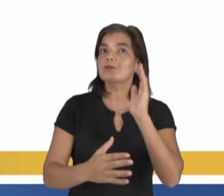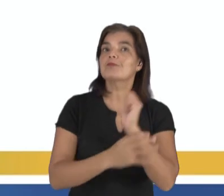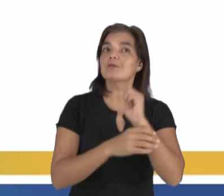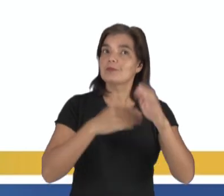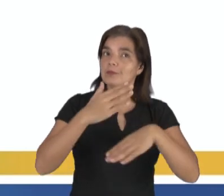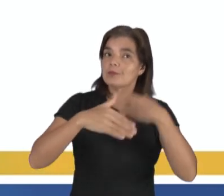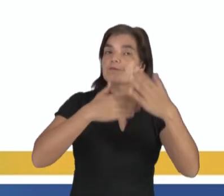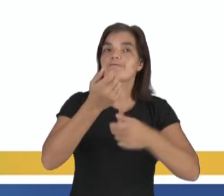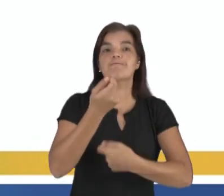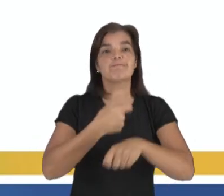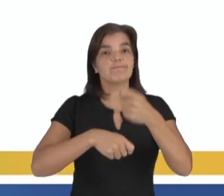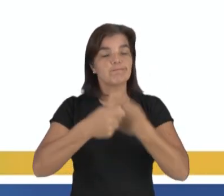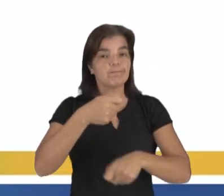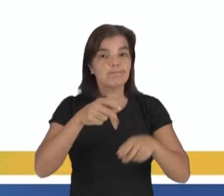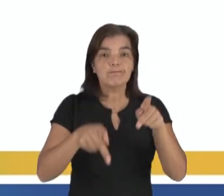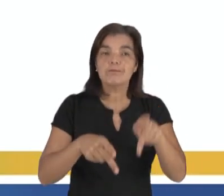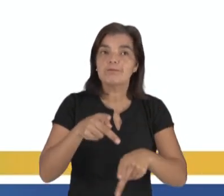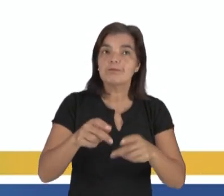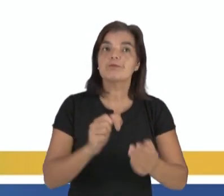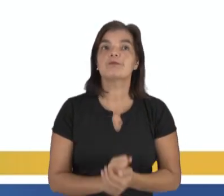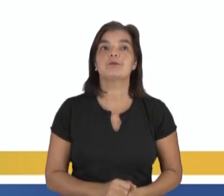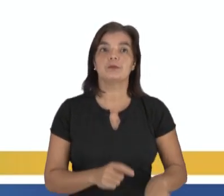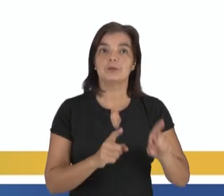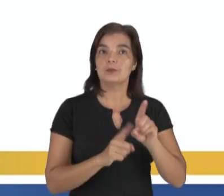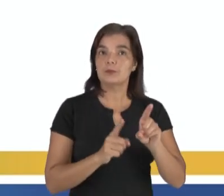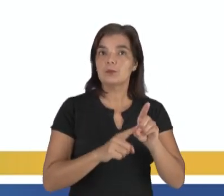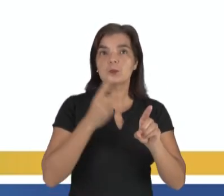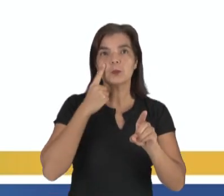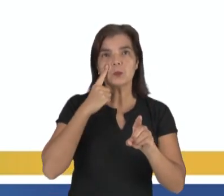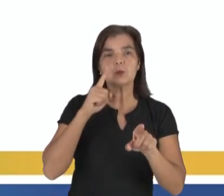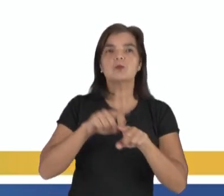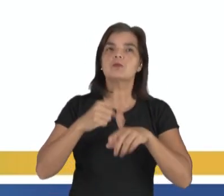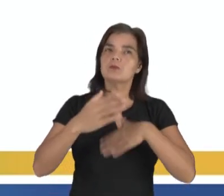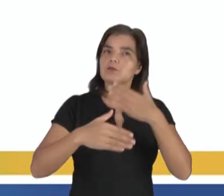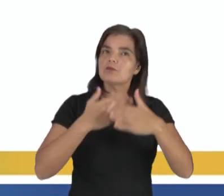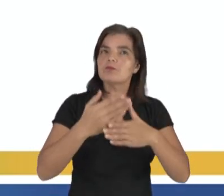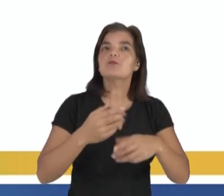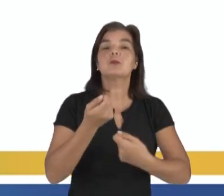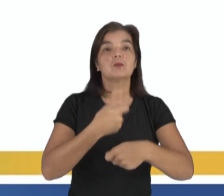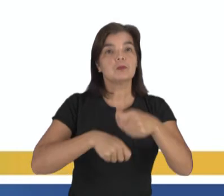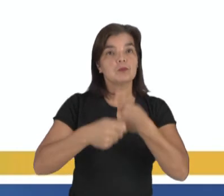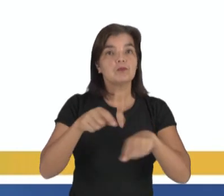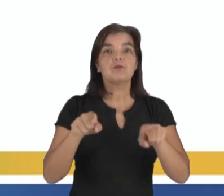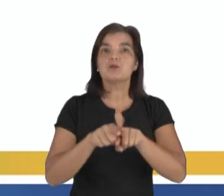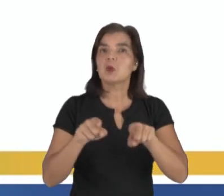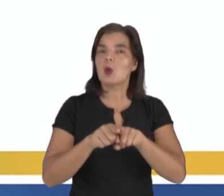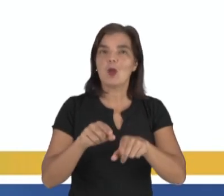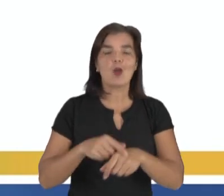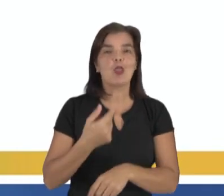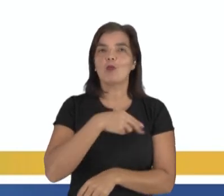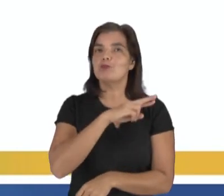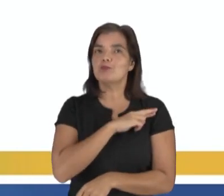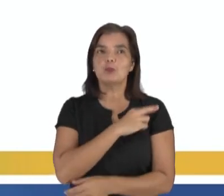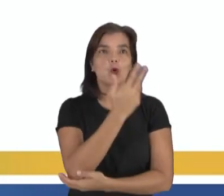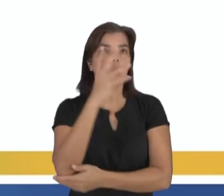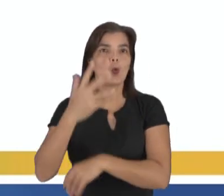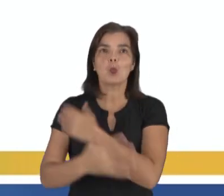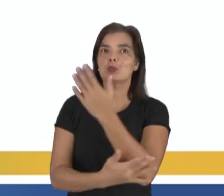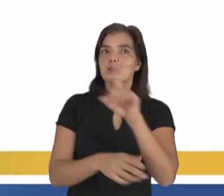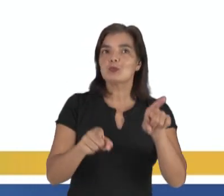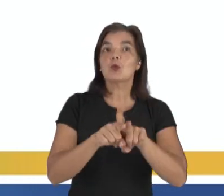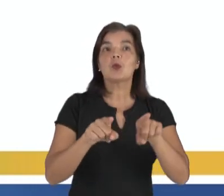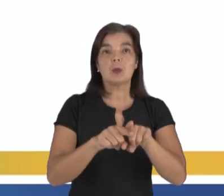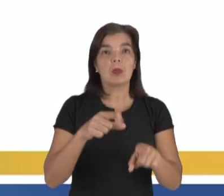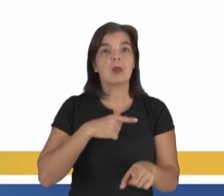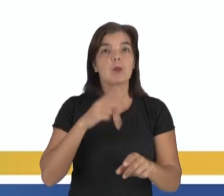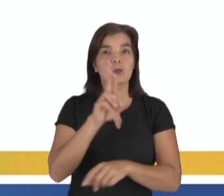sustentem o crescimento econômico dos povos. D. Deve-se buscar uma forma de progresso socioeconômico que não comprometa o meio ambiente, sem que